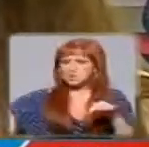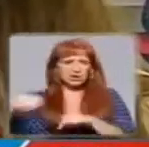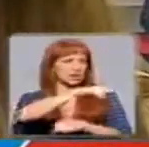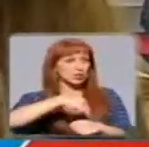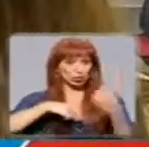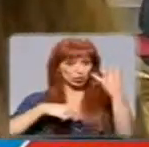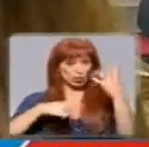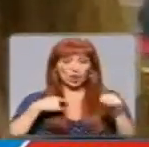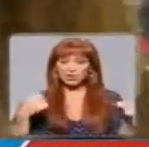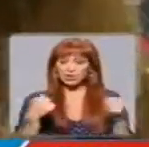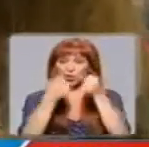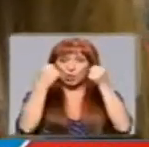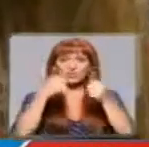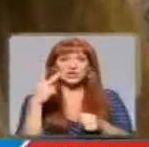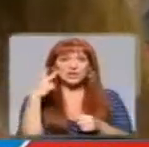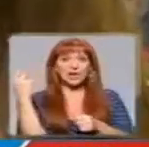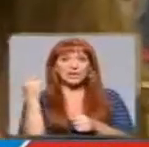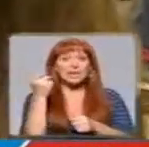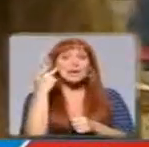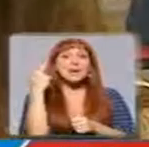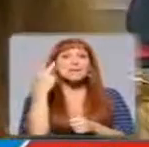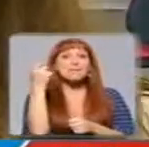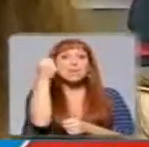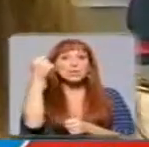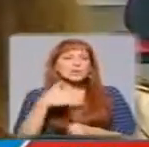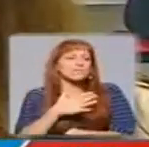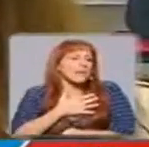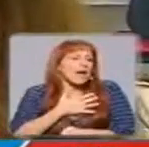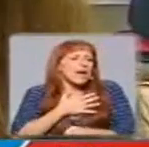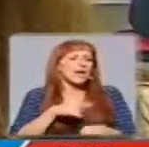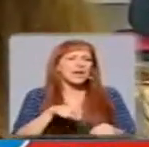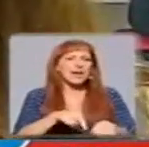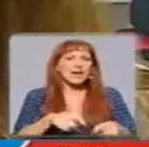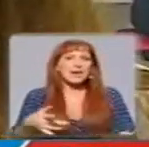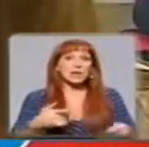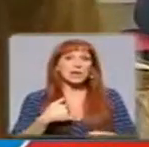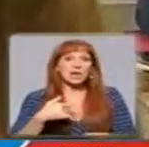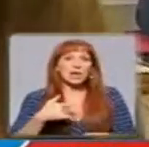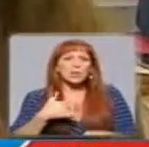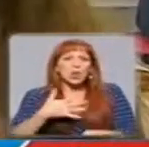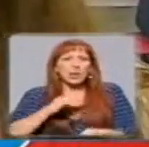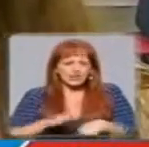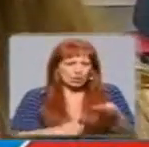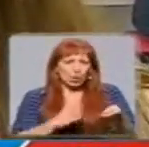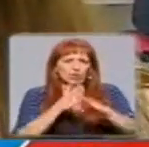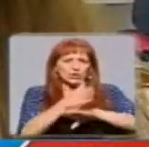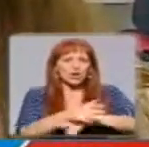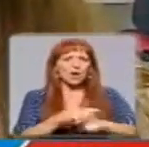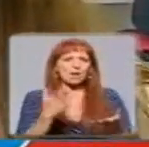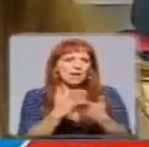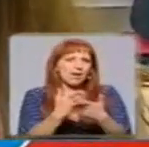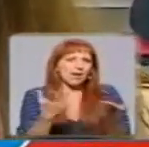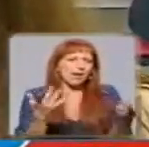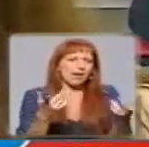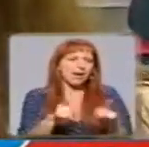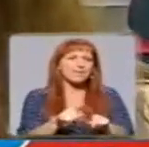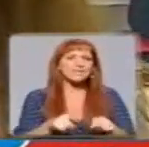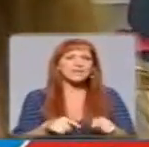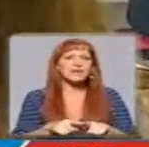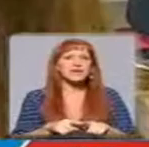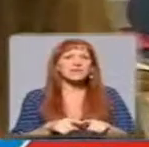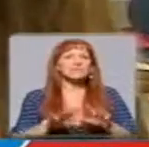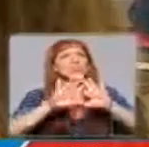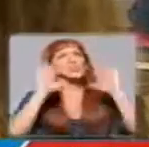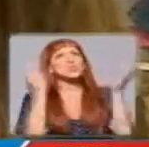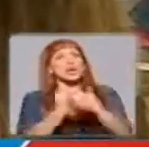na a condição de biologia A grande existe pronto e é o realmente o que nós queremos seguir assim